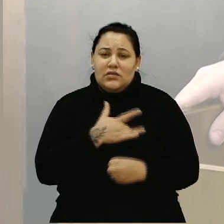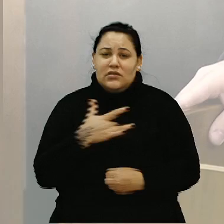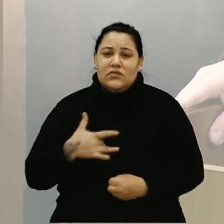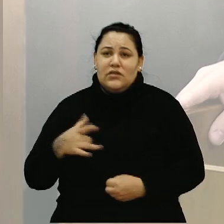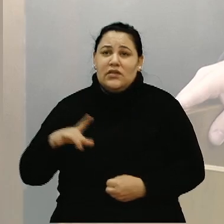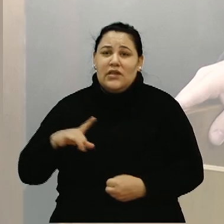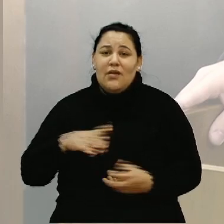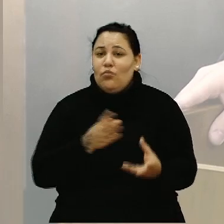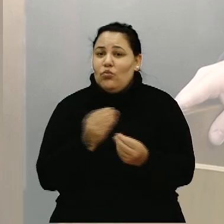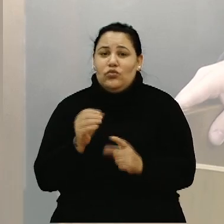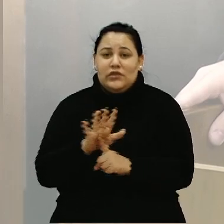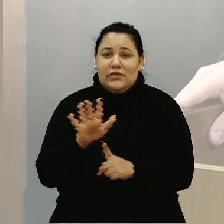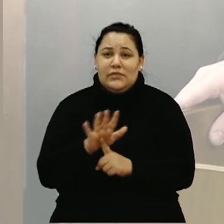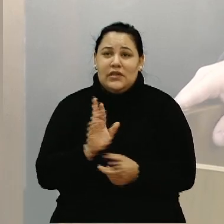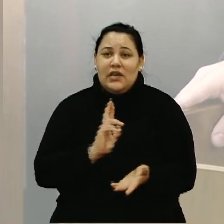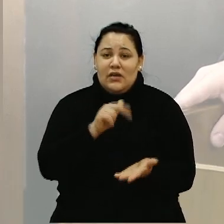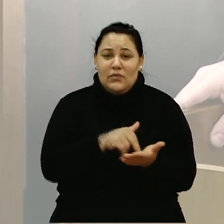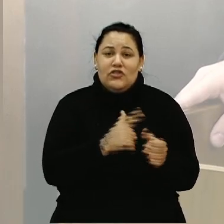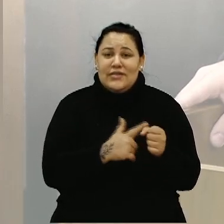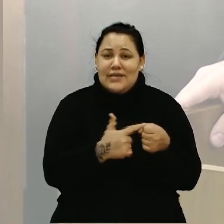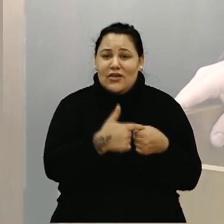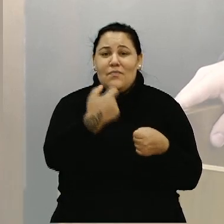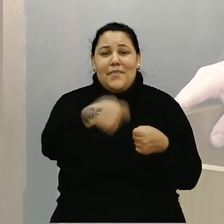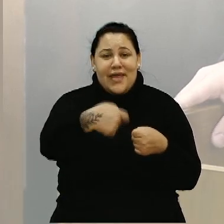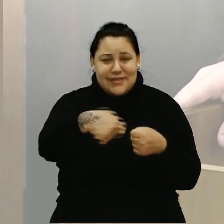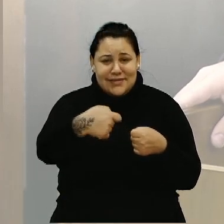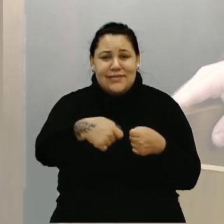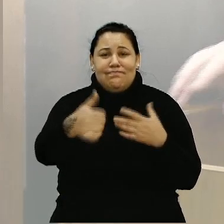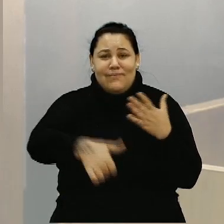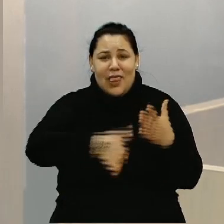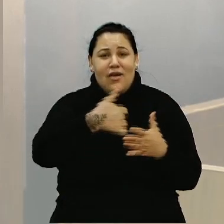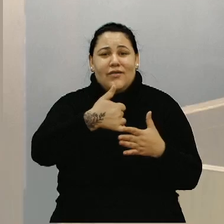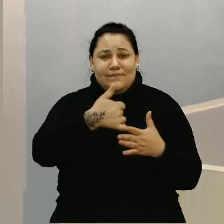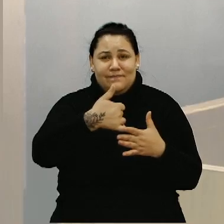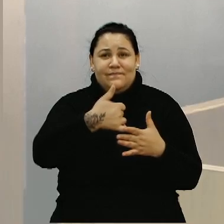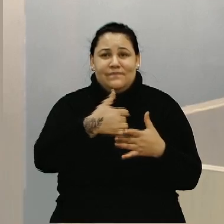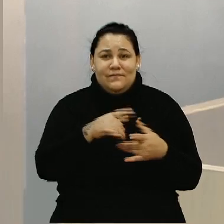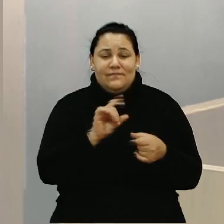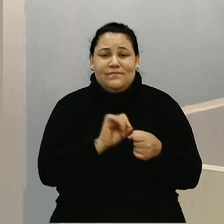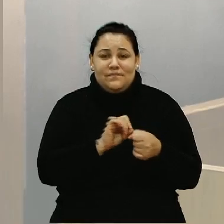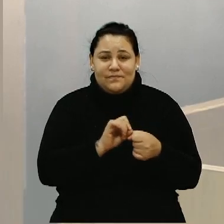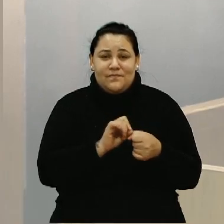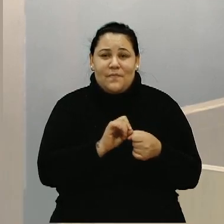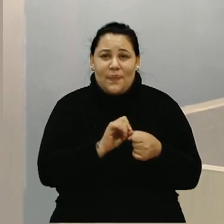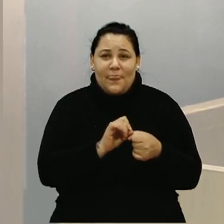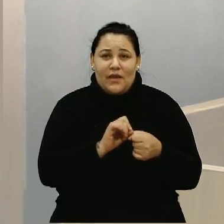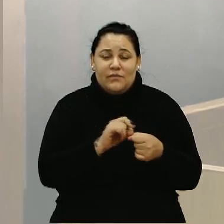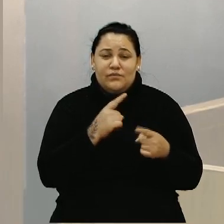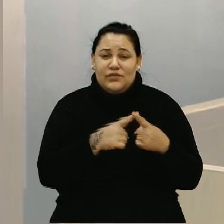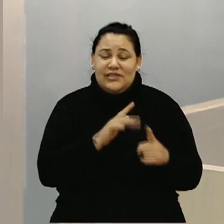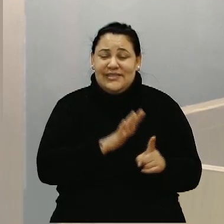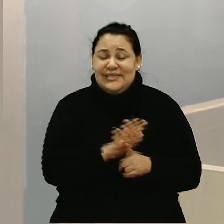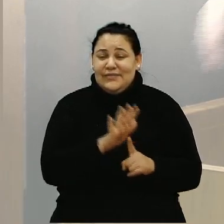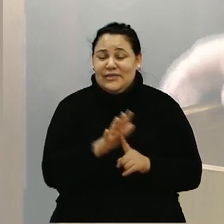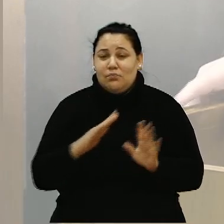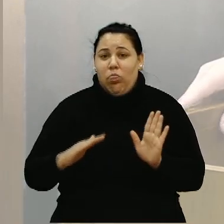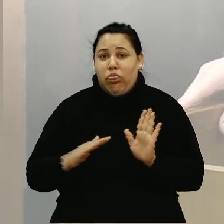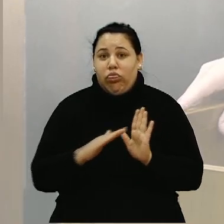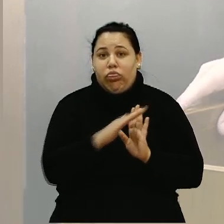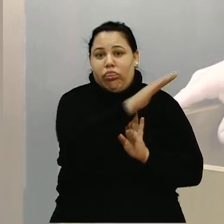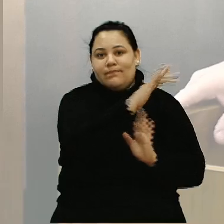muitas demandas, realmente a cidade precisa e fazer frente a cada vez a demanda crescente na saúde,